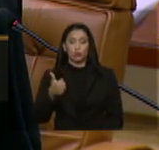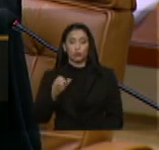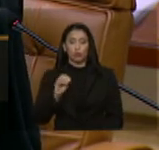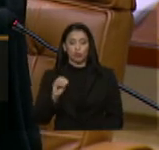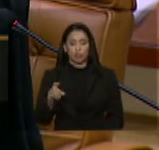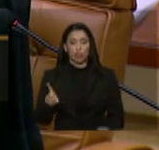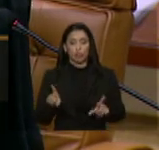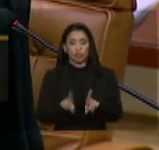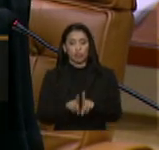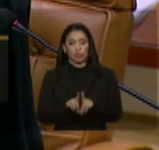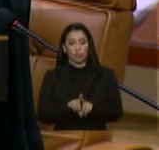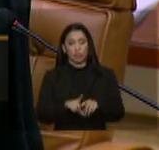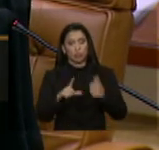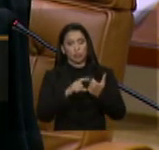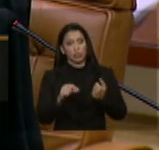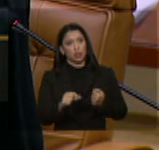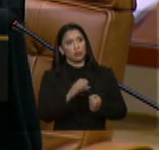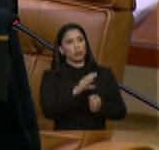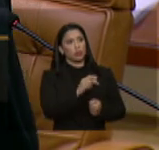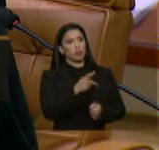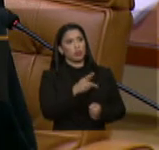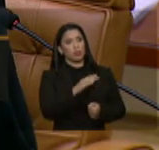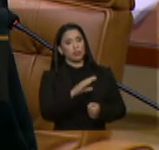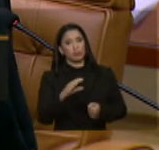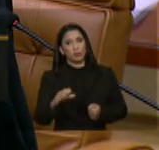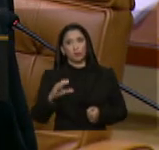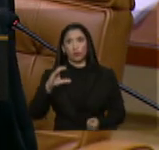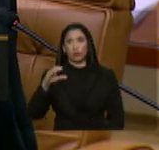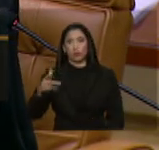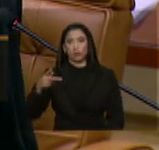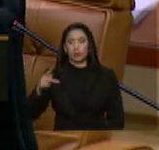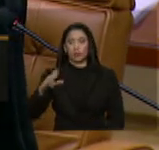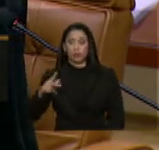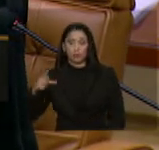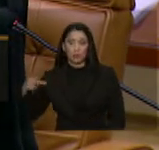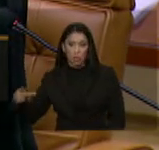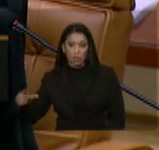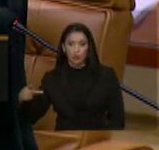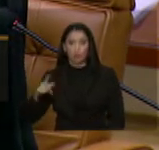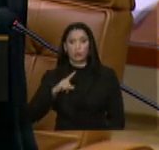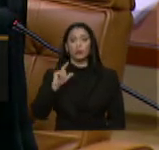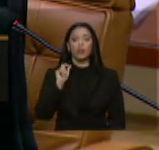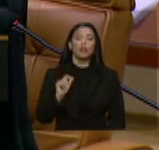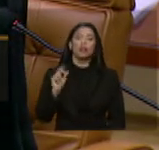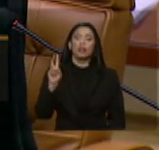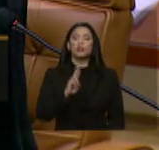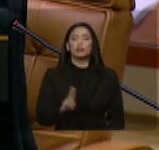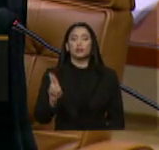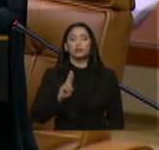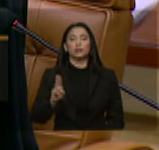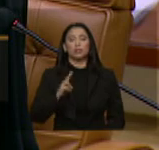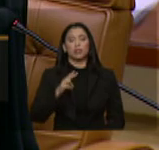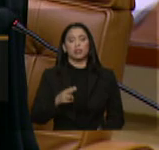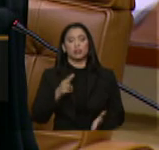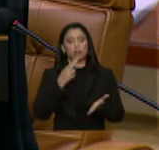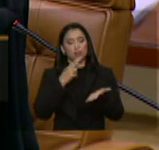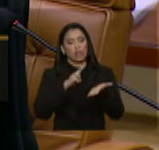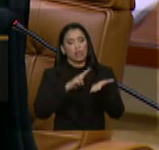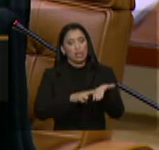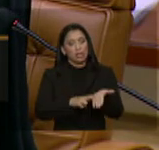artigos que estipulam seja no Código de Processo Civil seja no código de processo penal a utilização de cartas